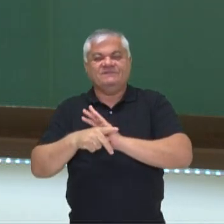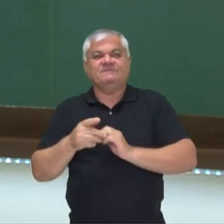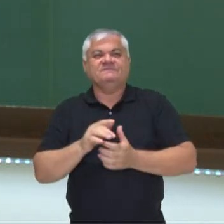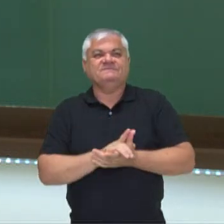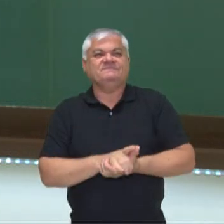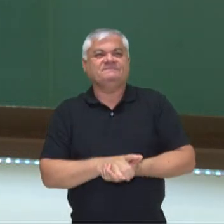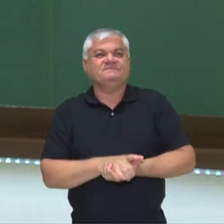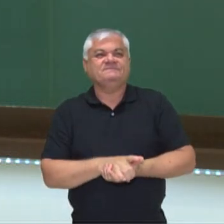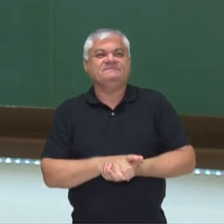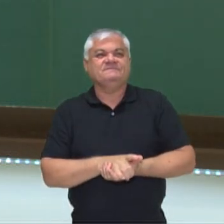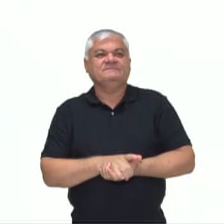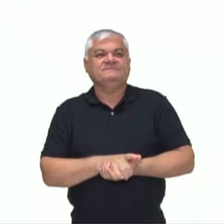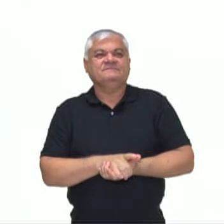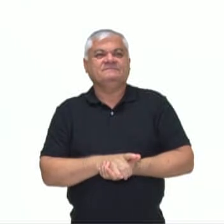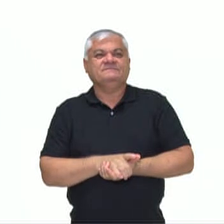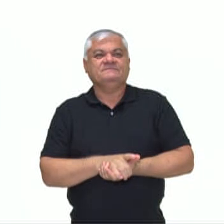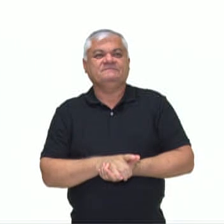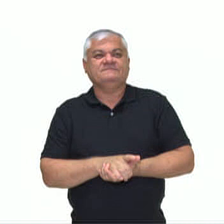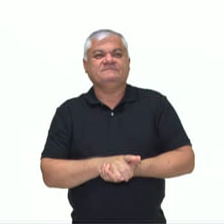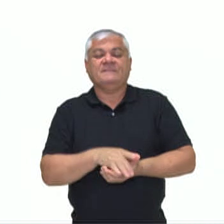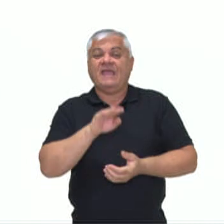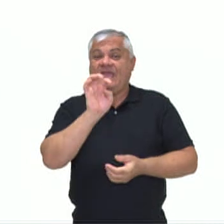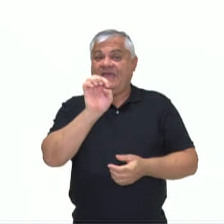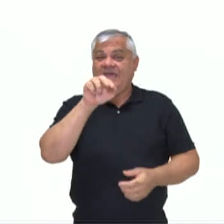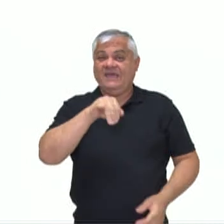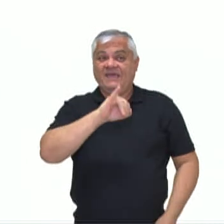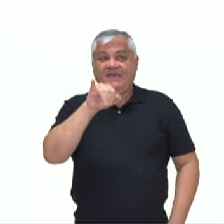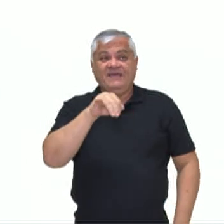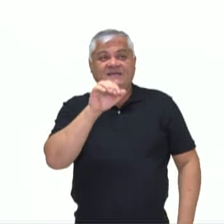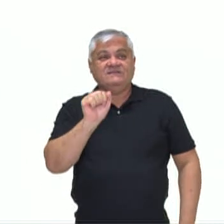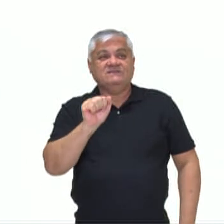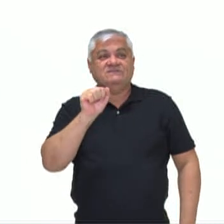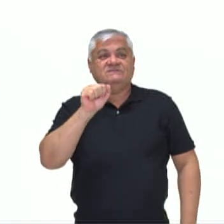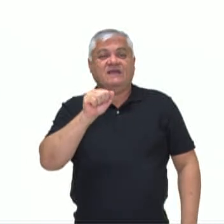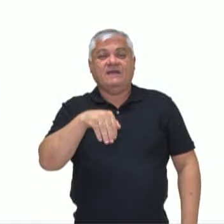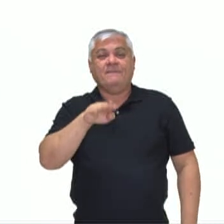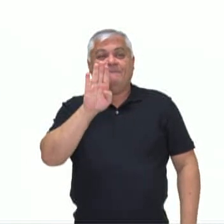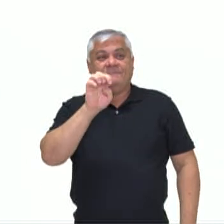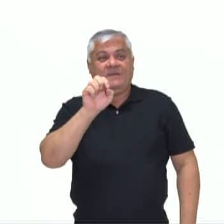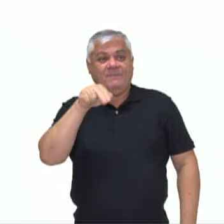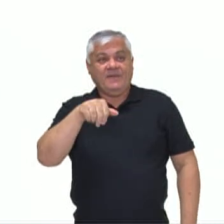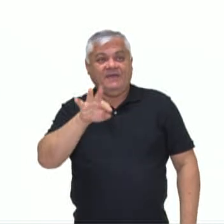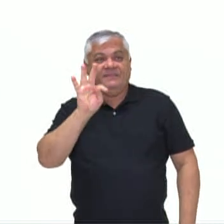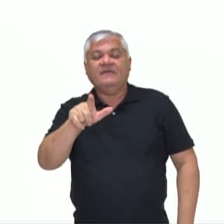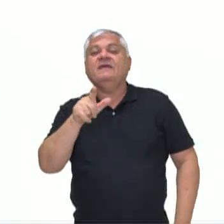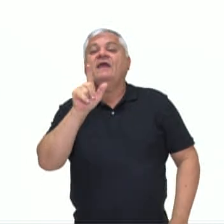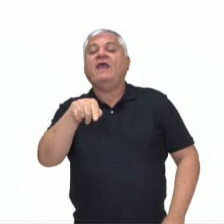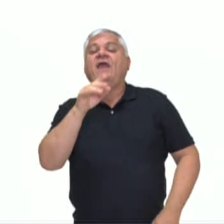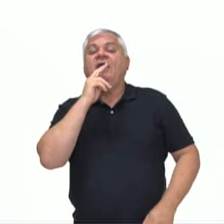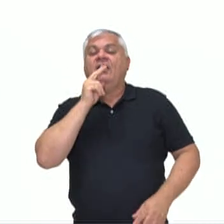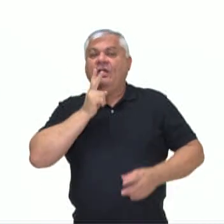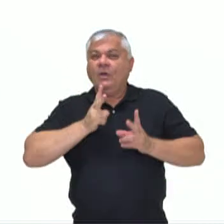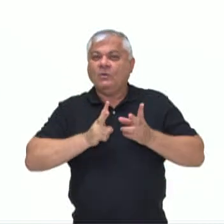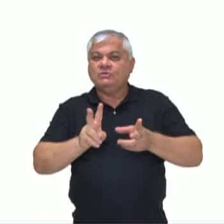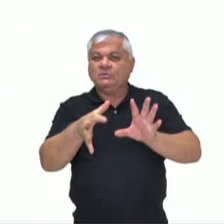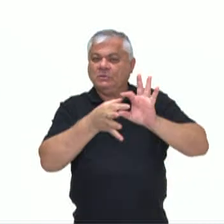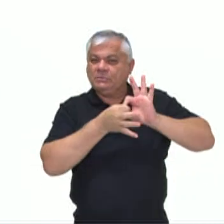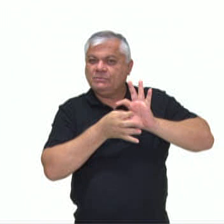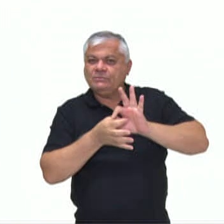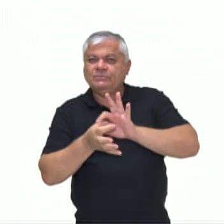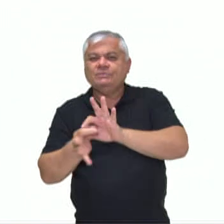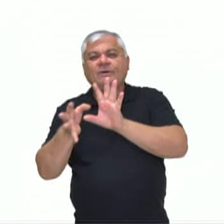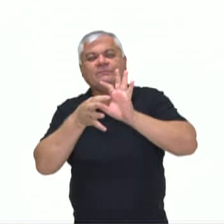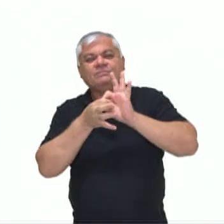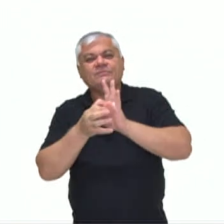vida. Enjambment, um recurso de ligação que dá continuidade do verso inferior a